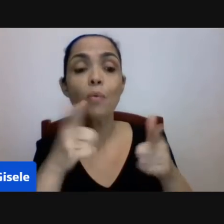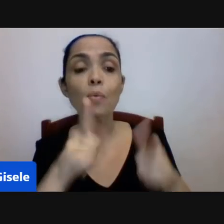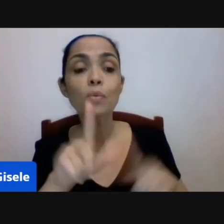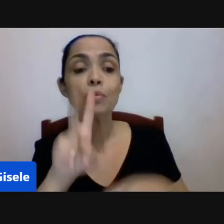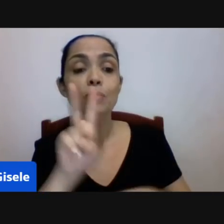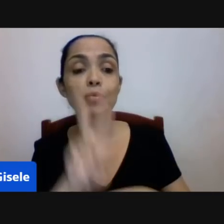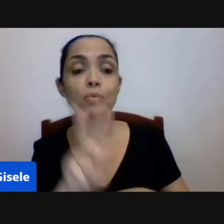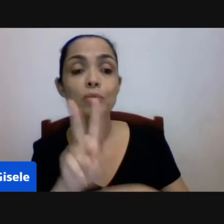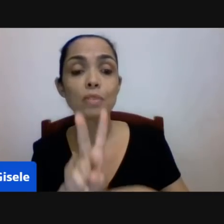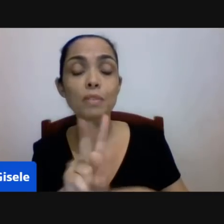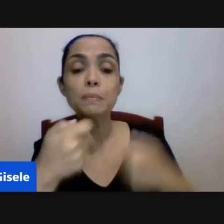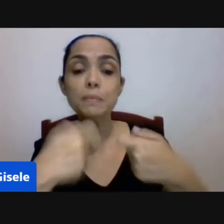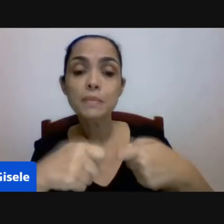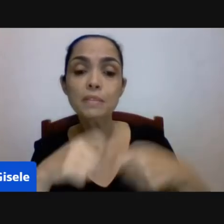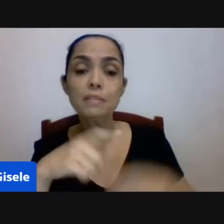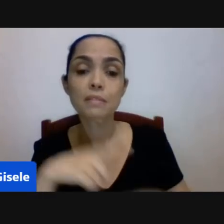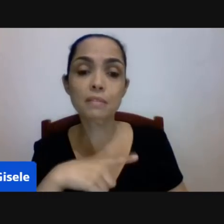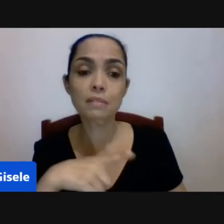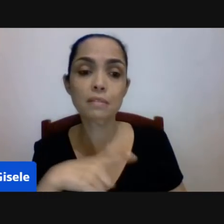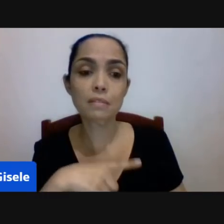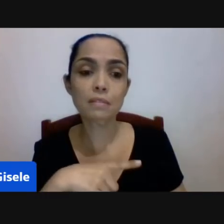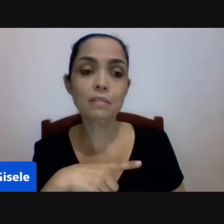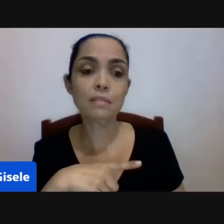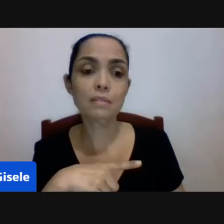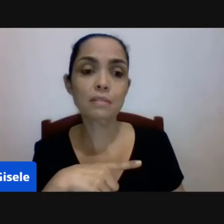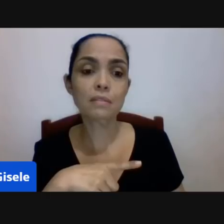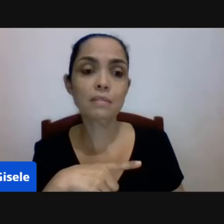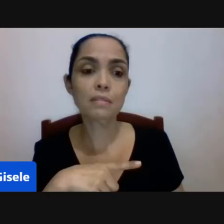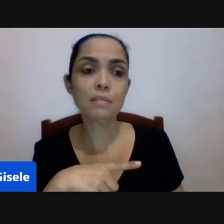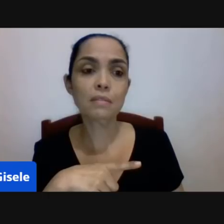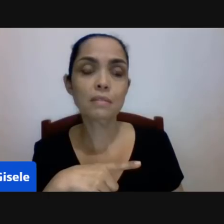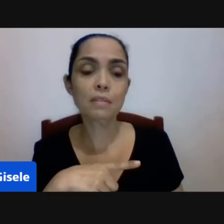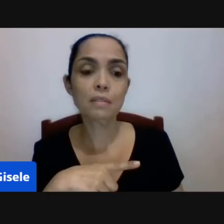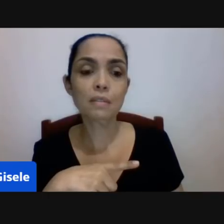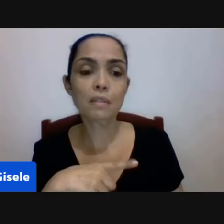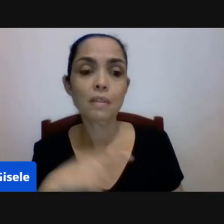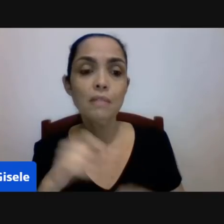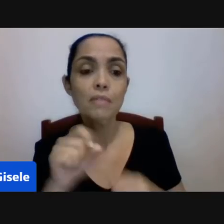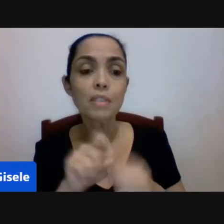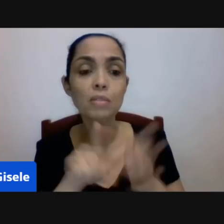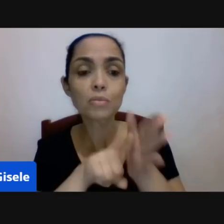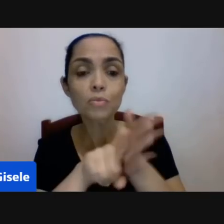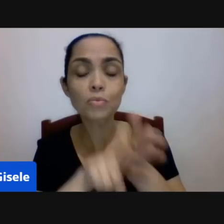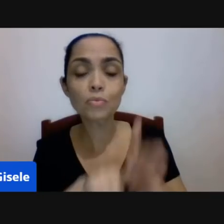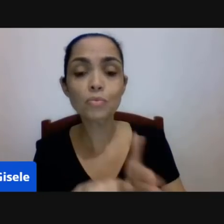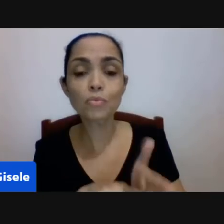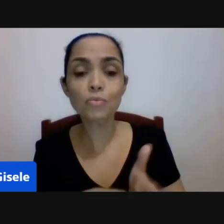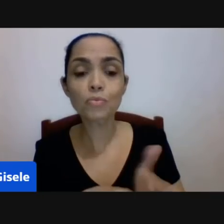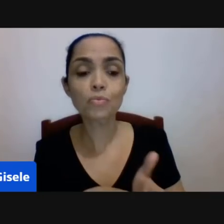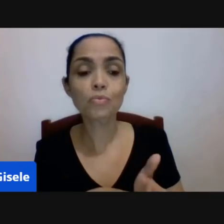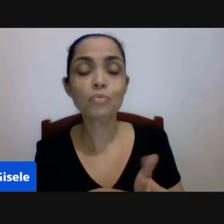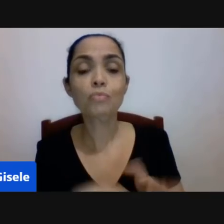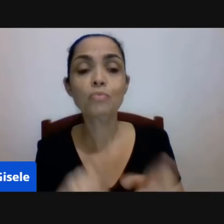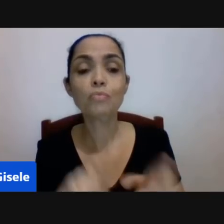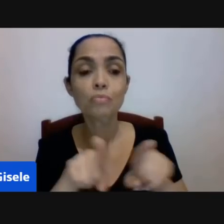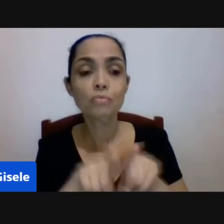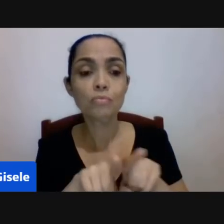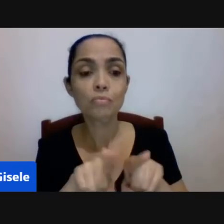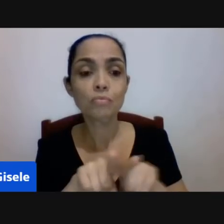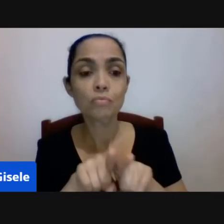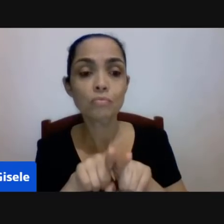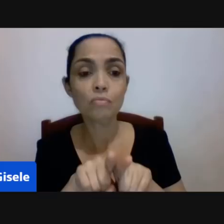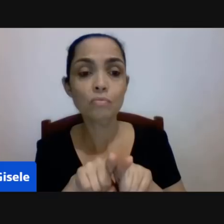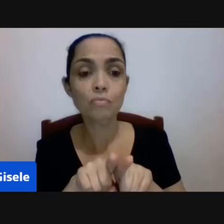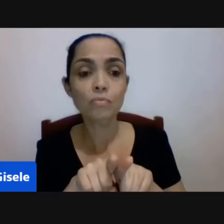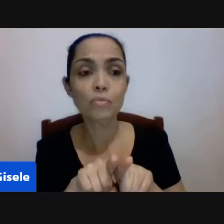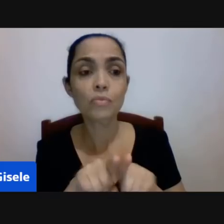que devem ser tomadas, né, para fazer essa triagem, porque, como eu falei, a triagem não é